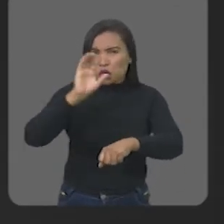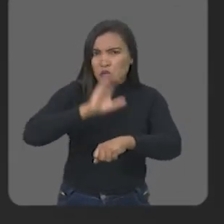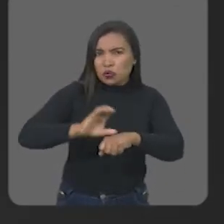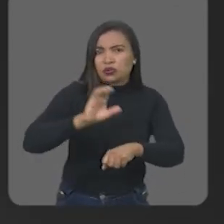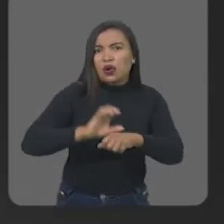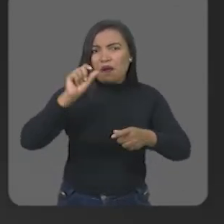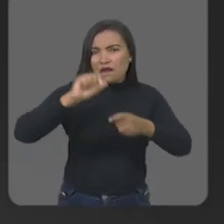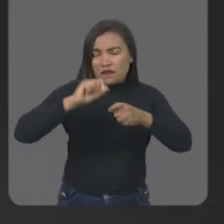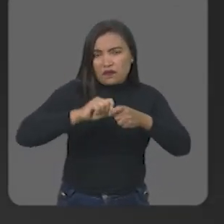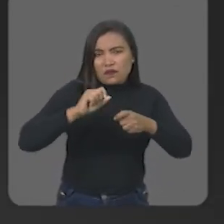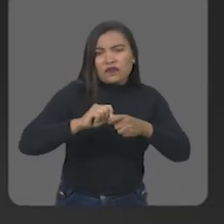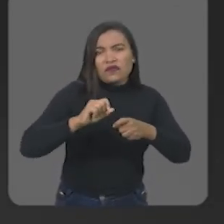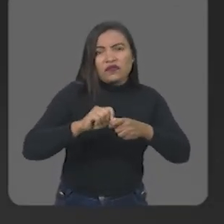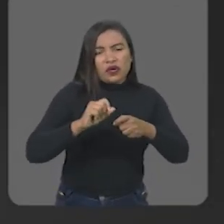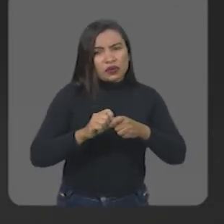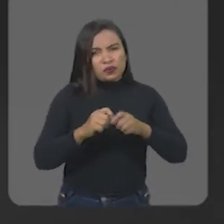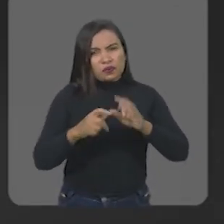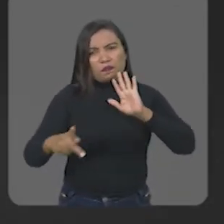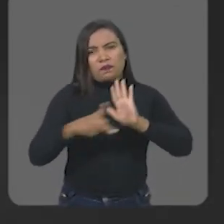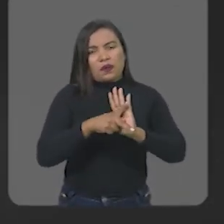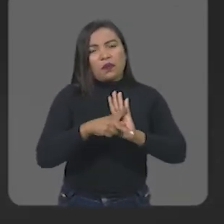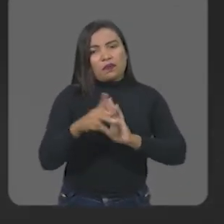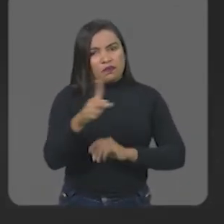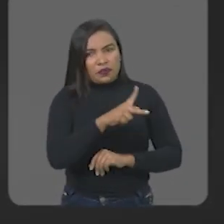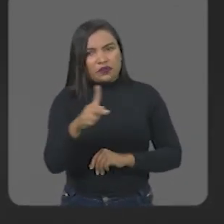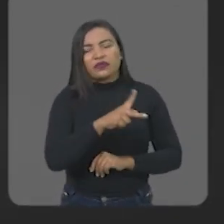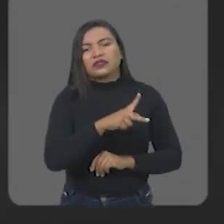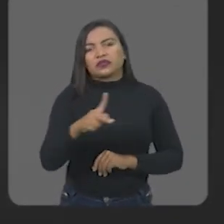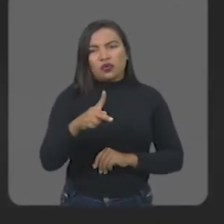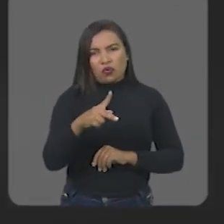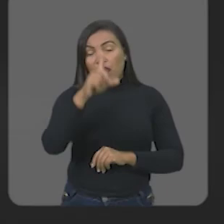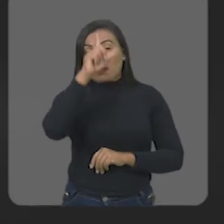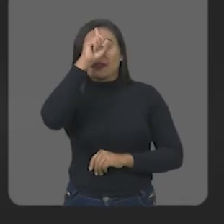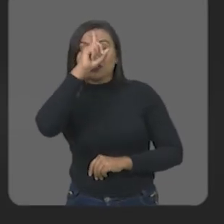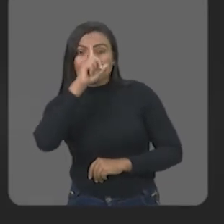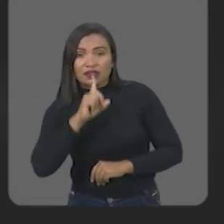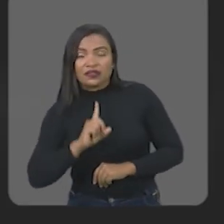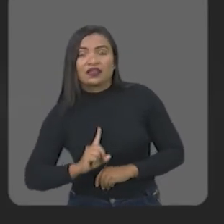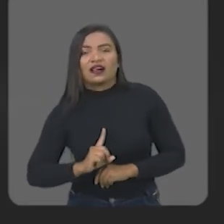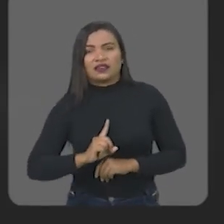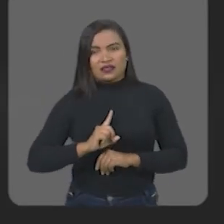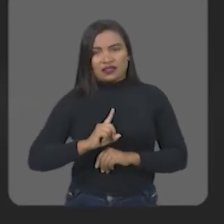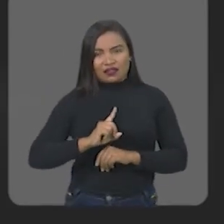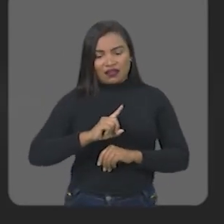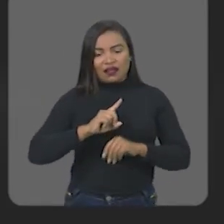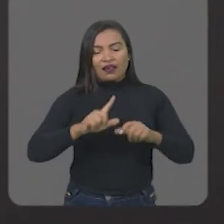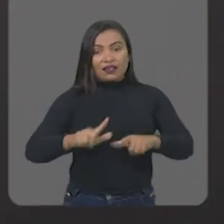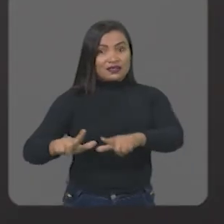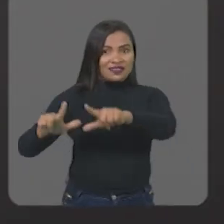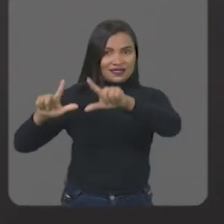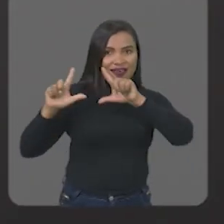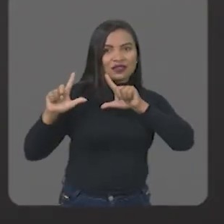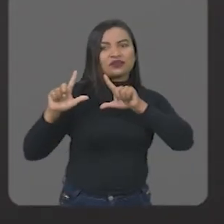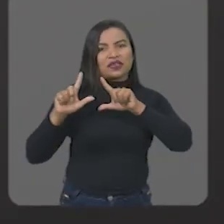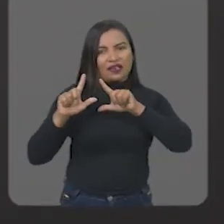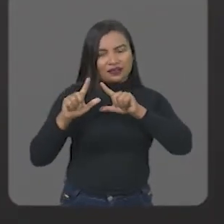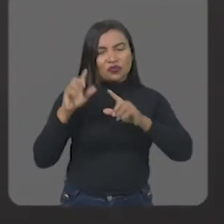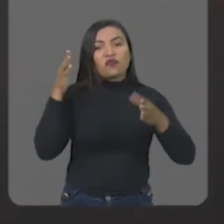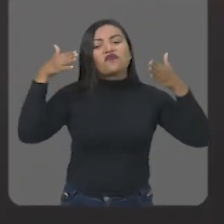professores, gratuitos e com certificação, com foco na nova realidade que é